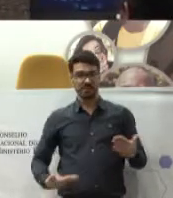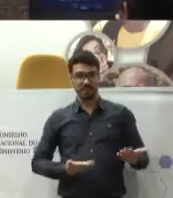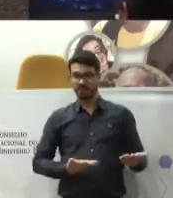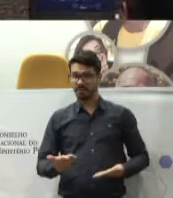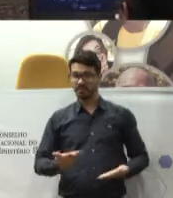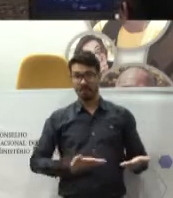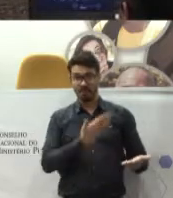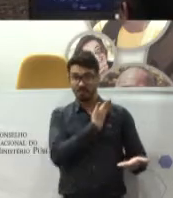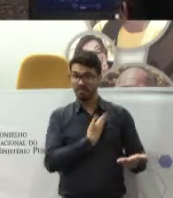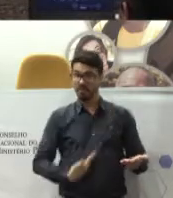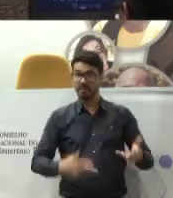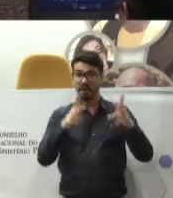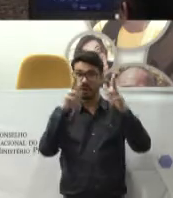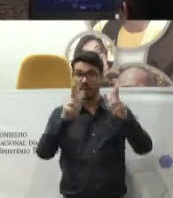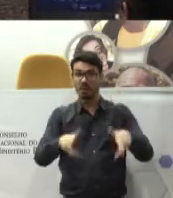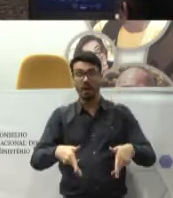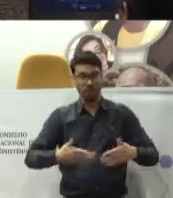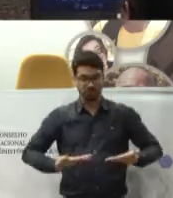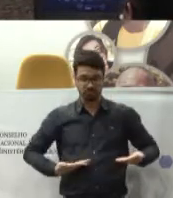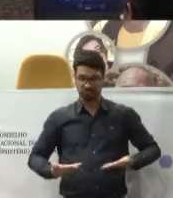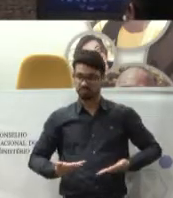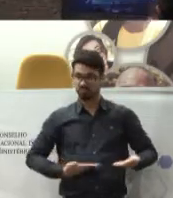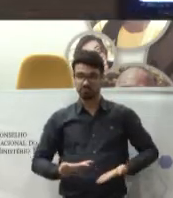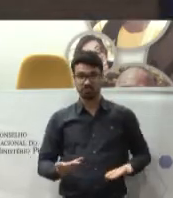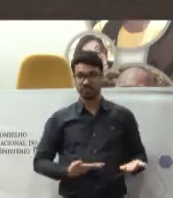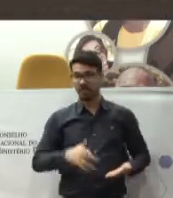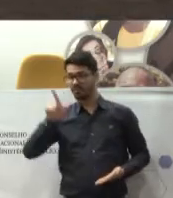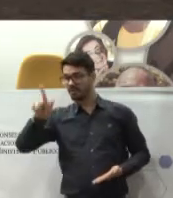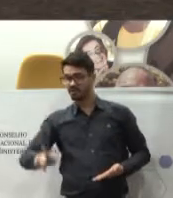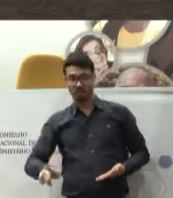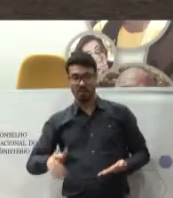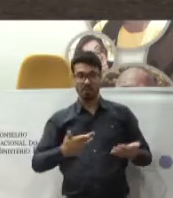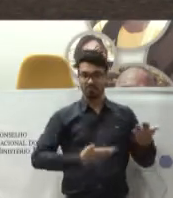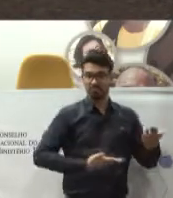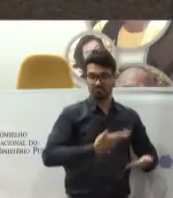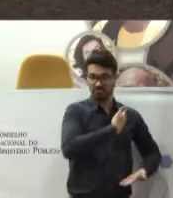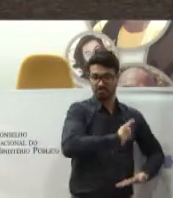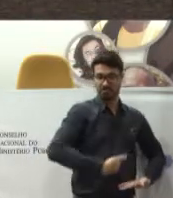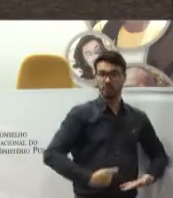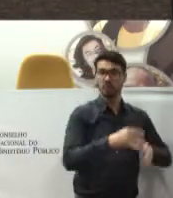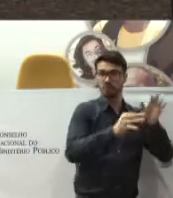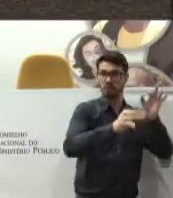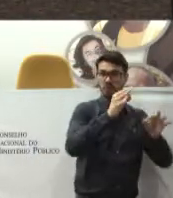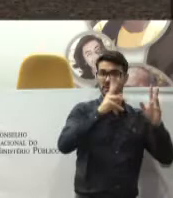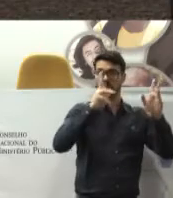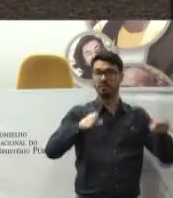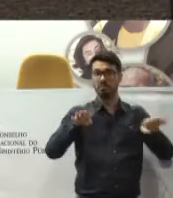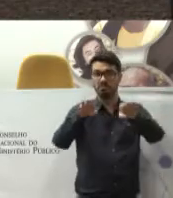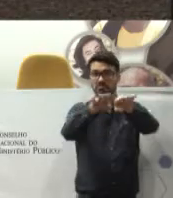nós. Lato senso, num momento ou não. Então, isso, na verdade, precisamos